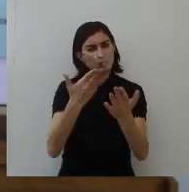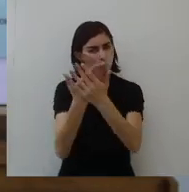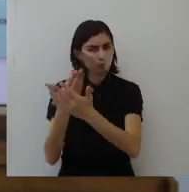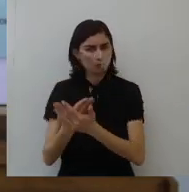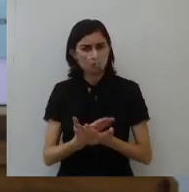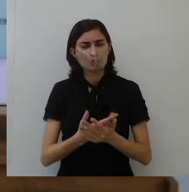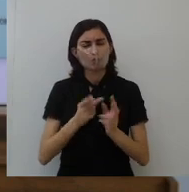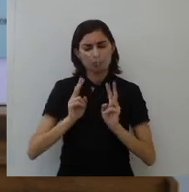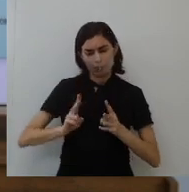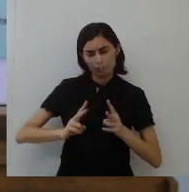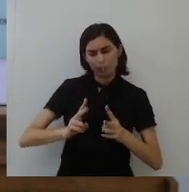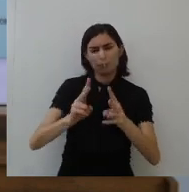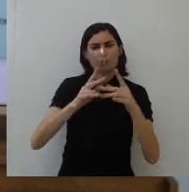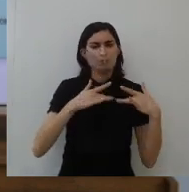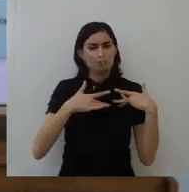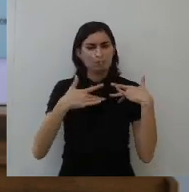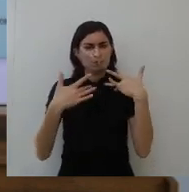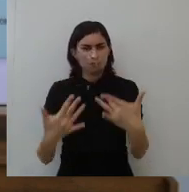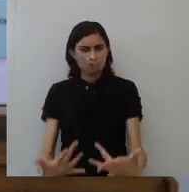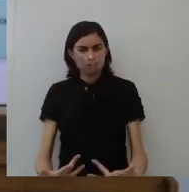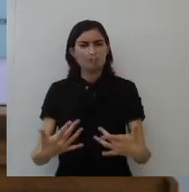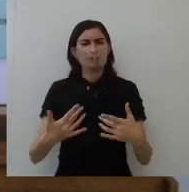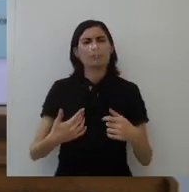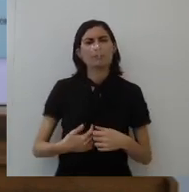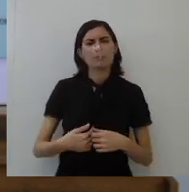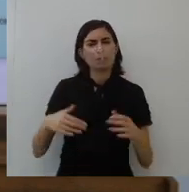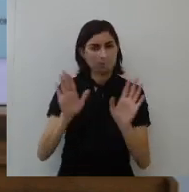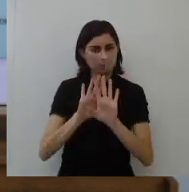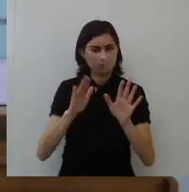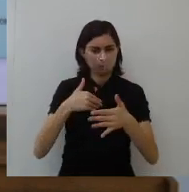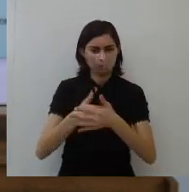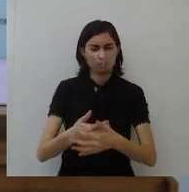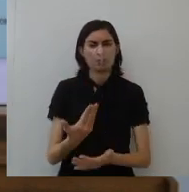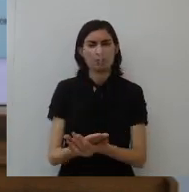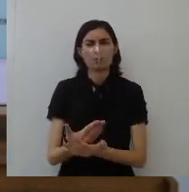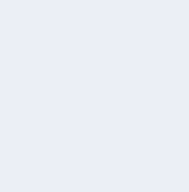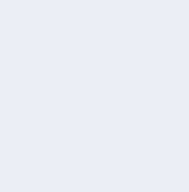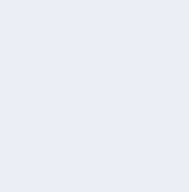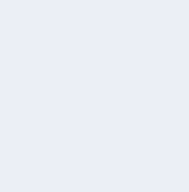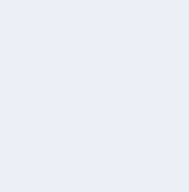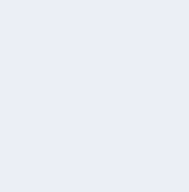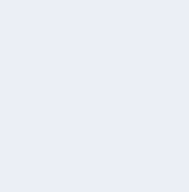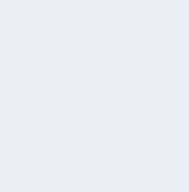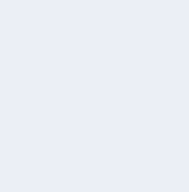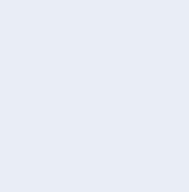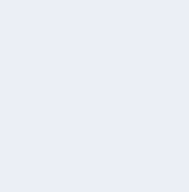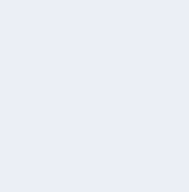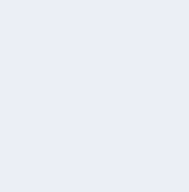estudem, continuem se dedicando e até a próxima aula. Tá bom?